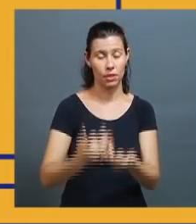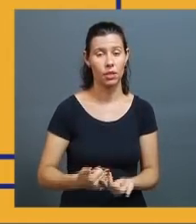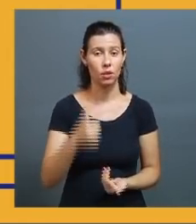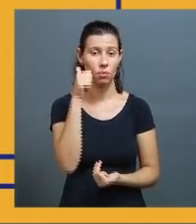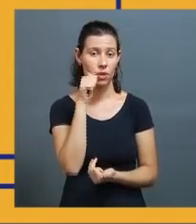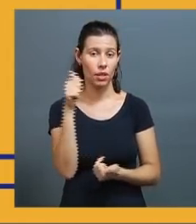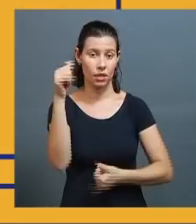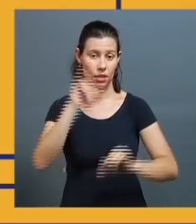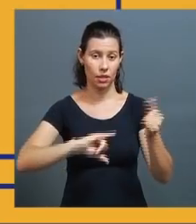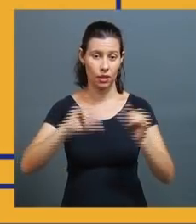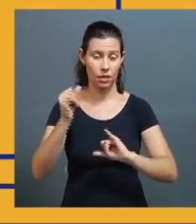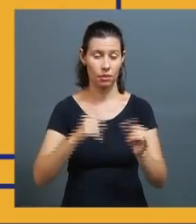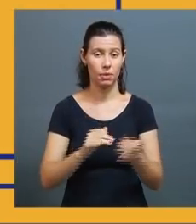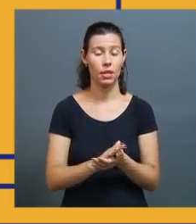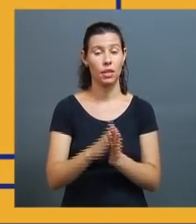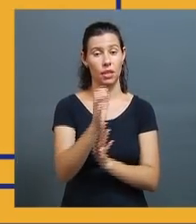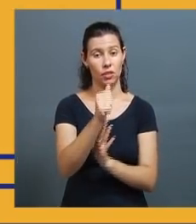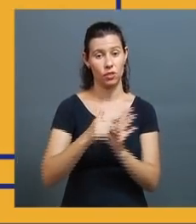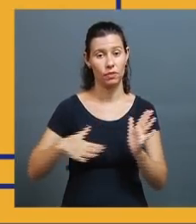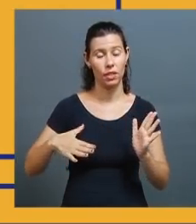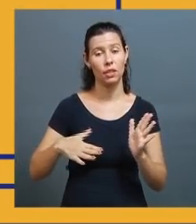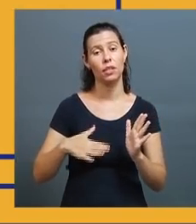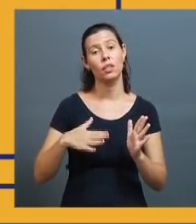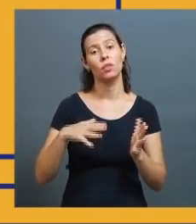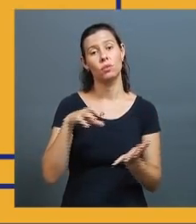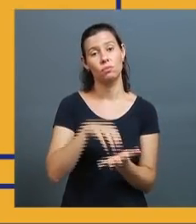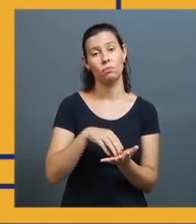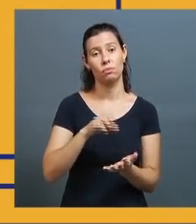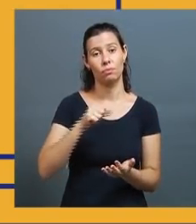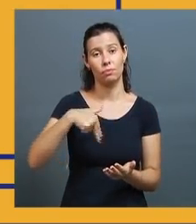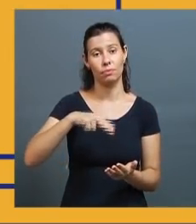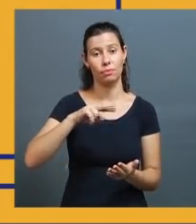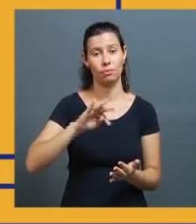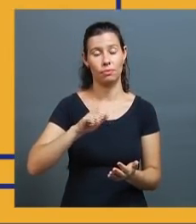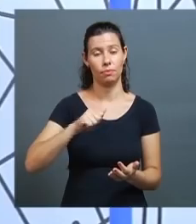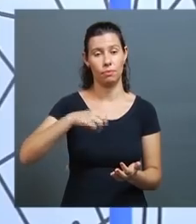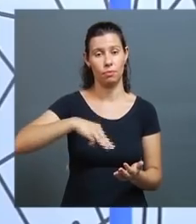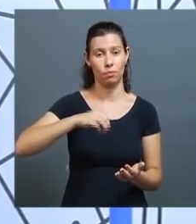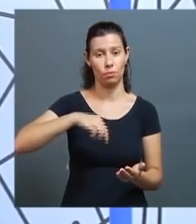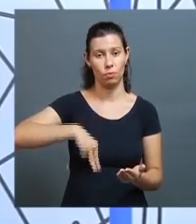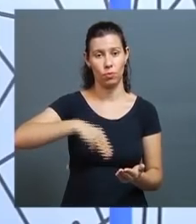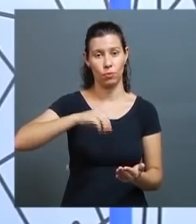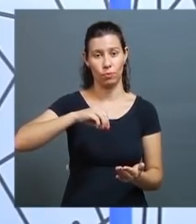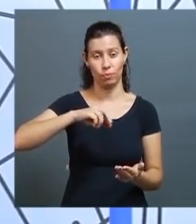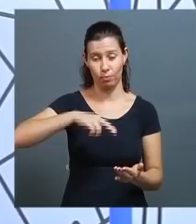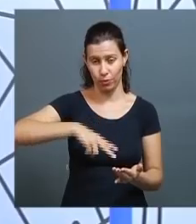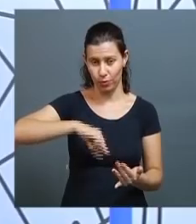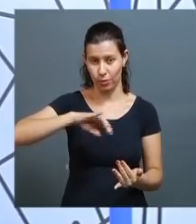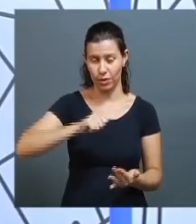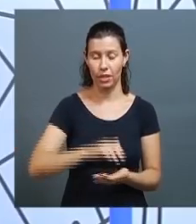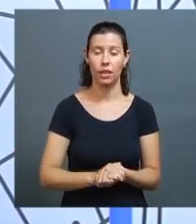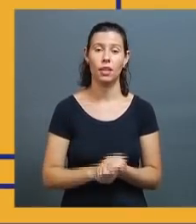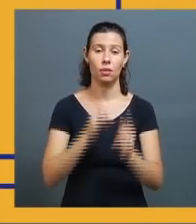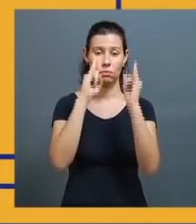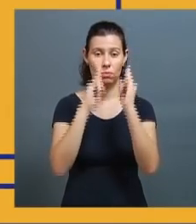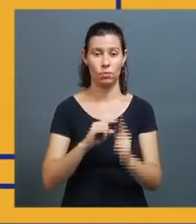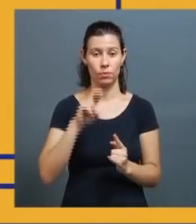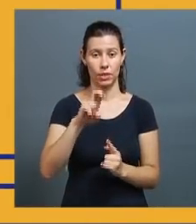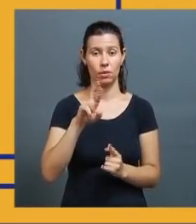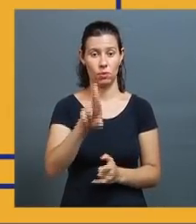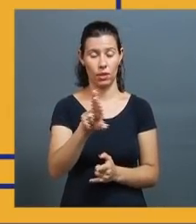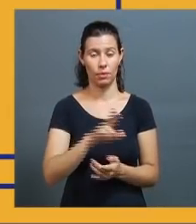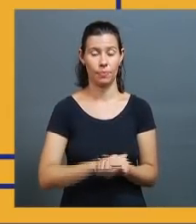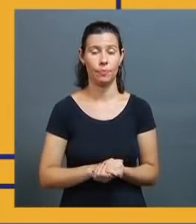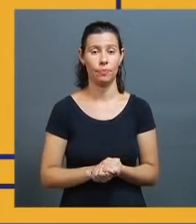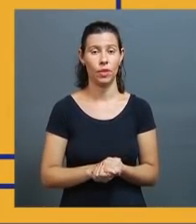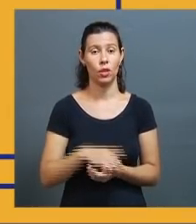As atividades vão acontecer no Campus Santa Mônica, no Bloco 5R. Acontece de sexta a domingo o sétimo encontro